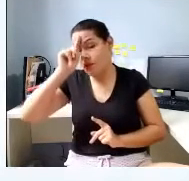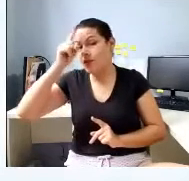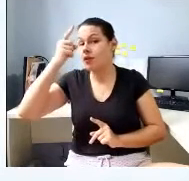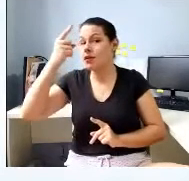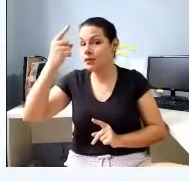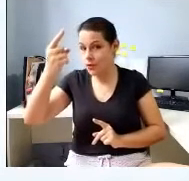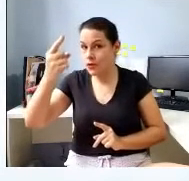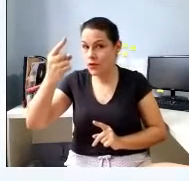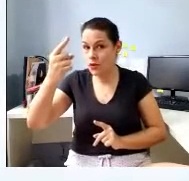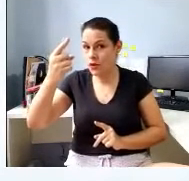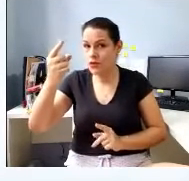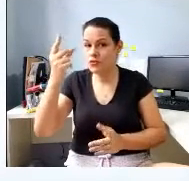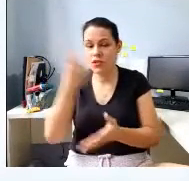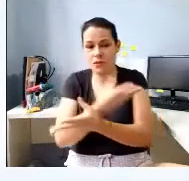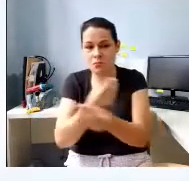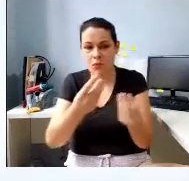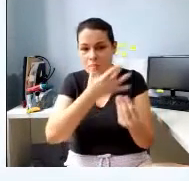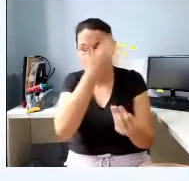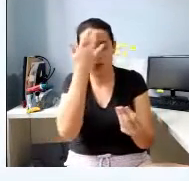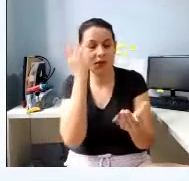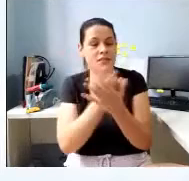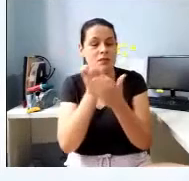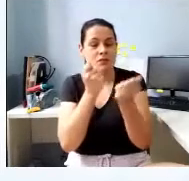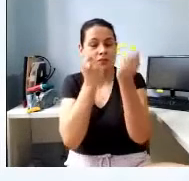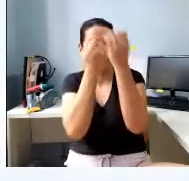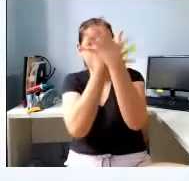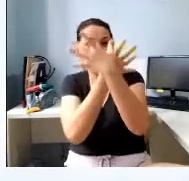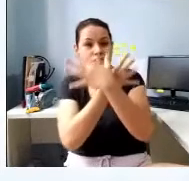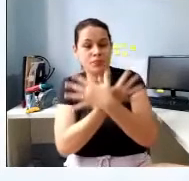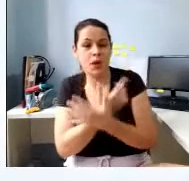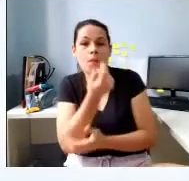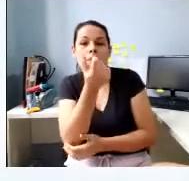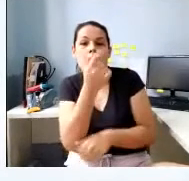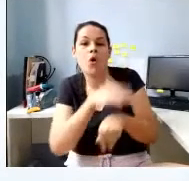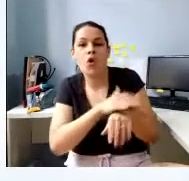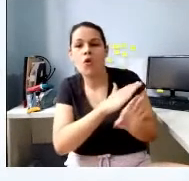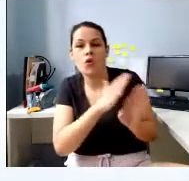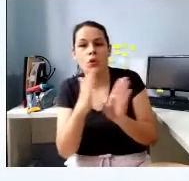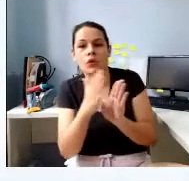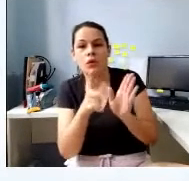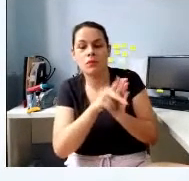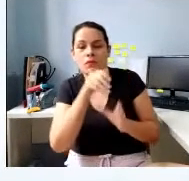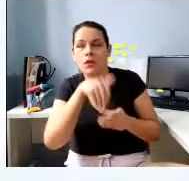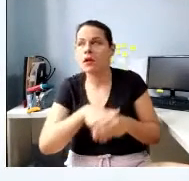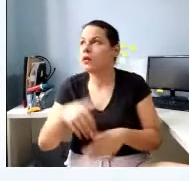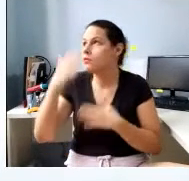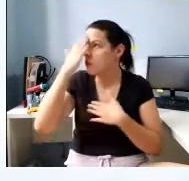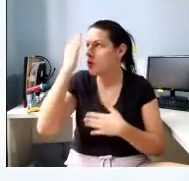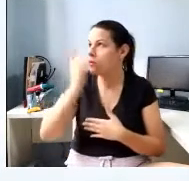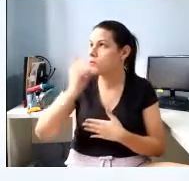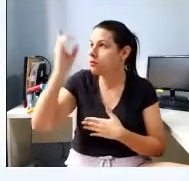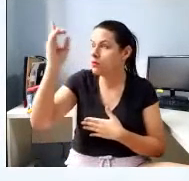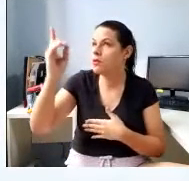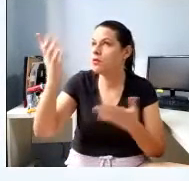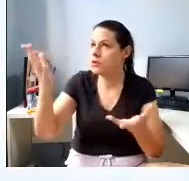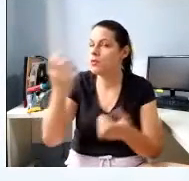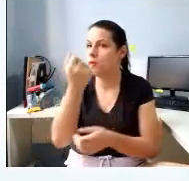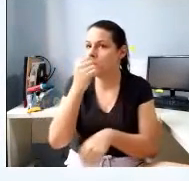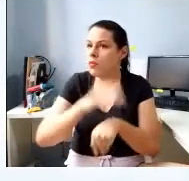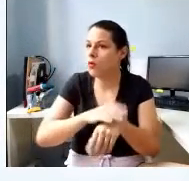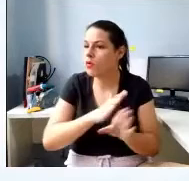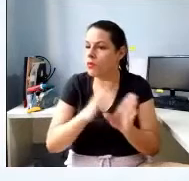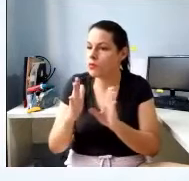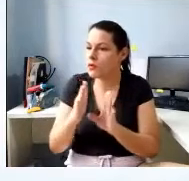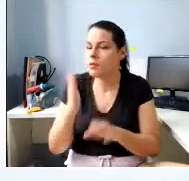que seduziu muita gente durante pouco tempo, e graças a Deus durante pouco tempo, e que ela